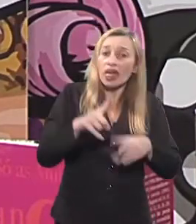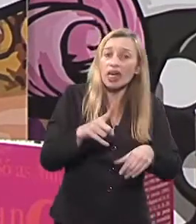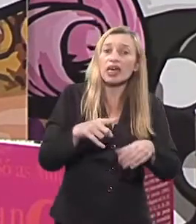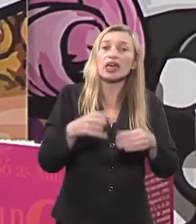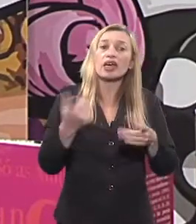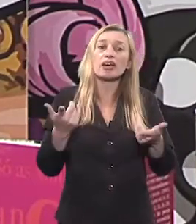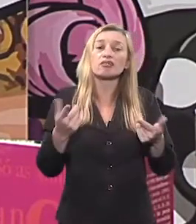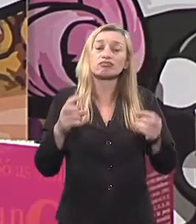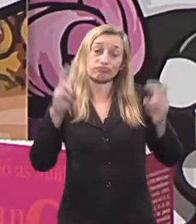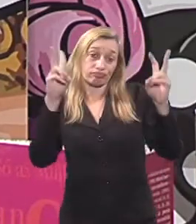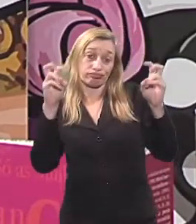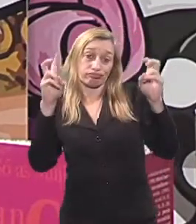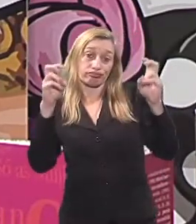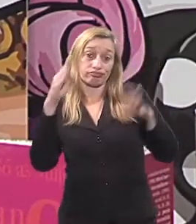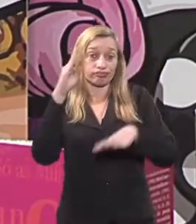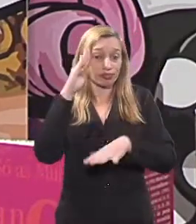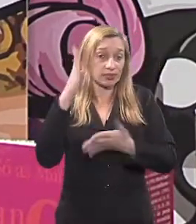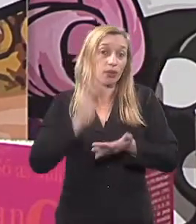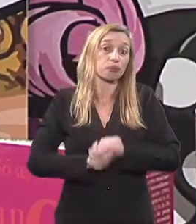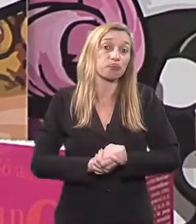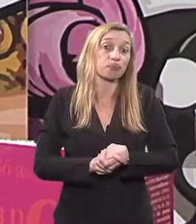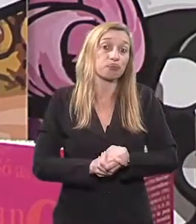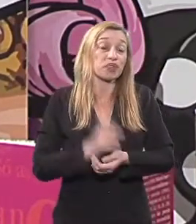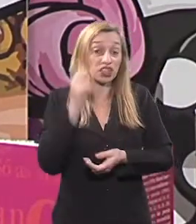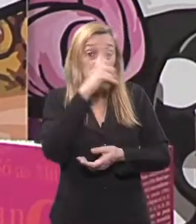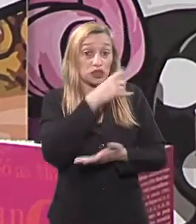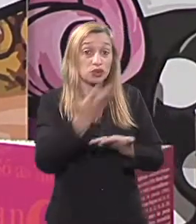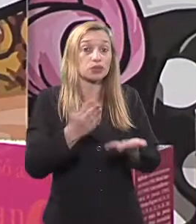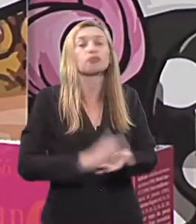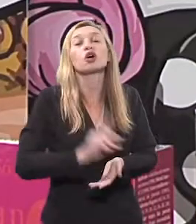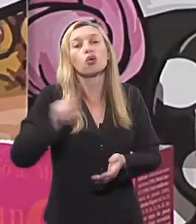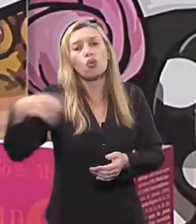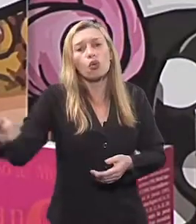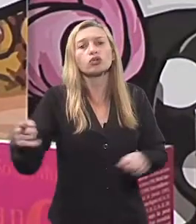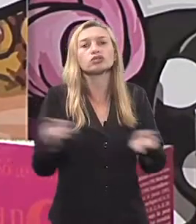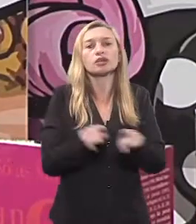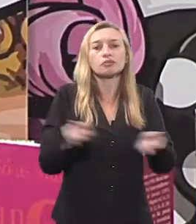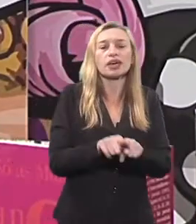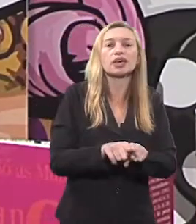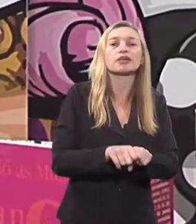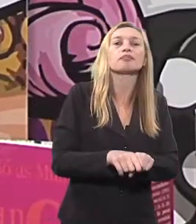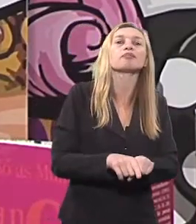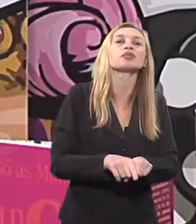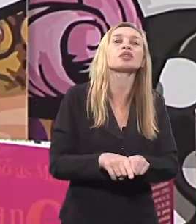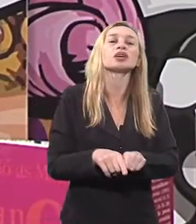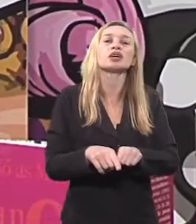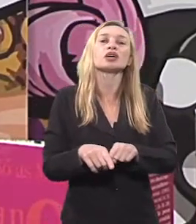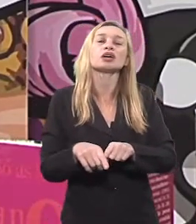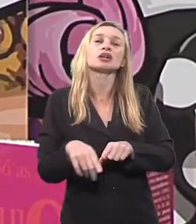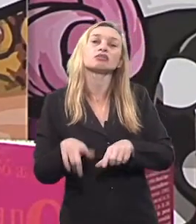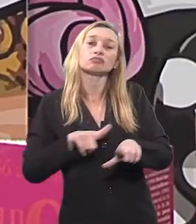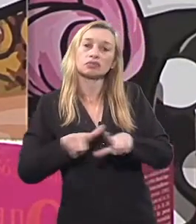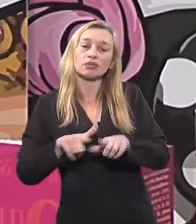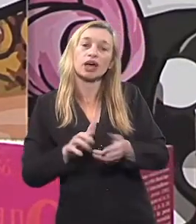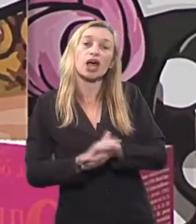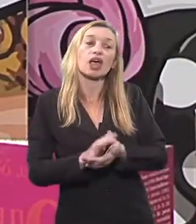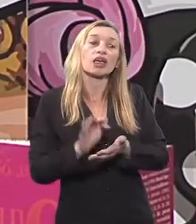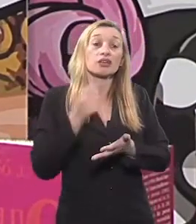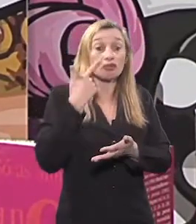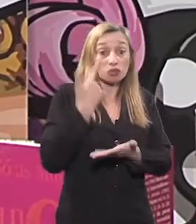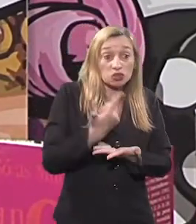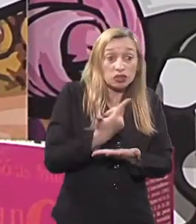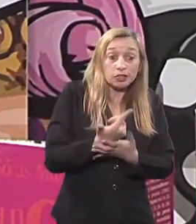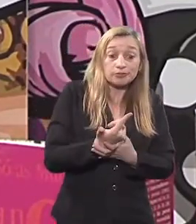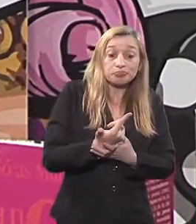Este é um fator que dificulta. O outro fator que dificulta é o próprio mercado editorial, que é elitizado. A